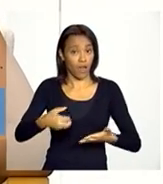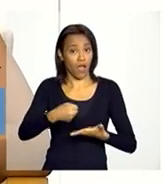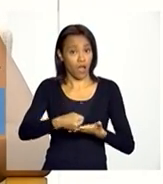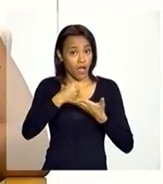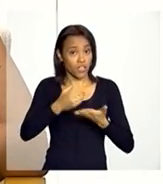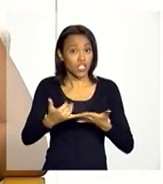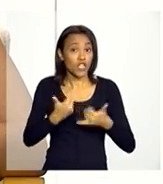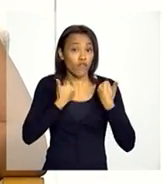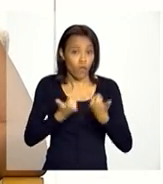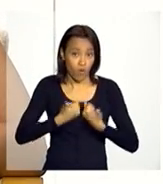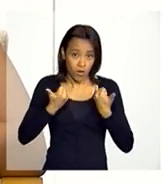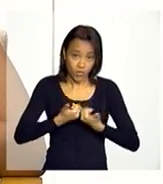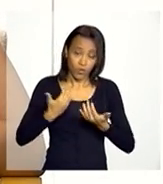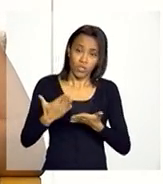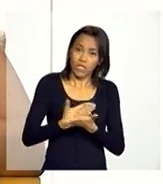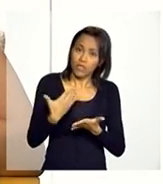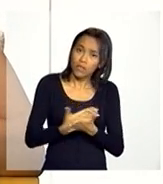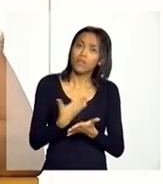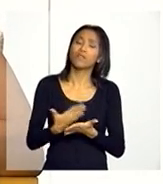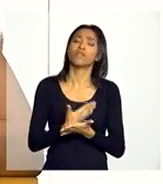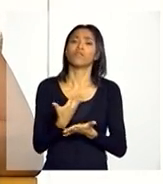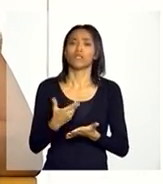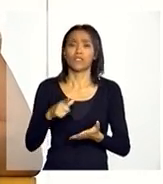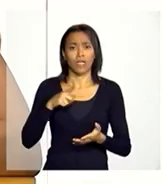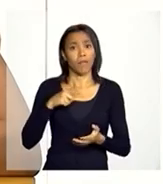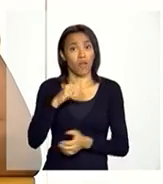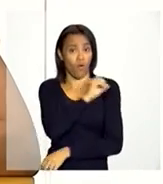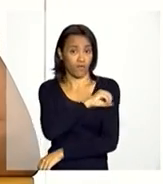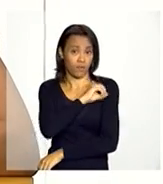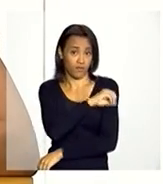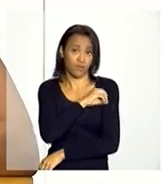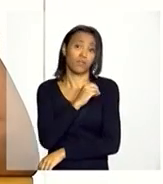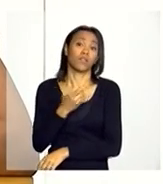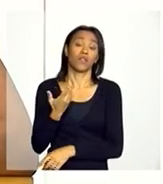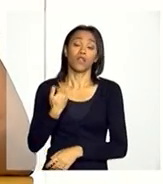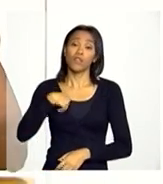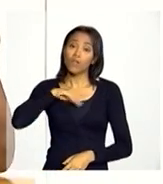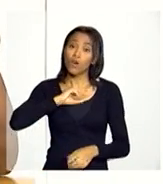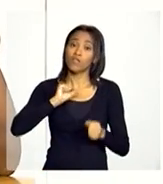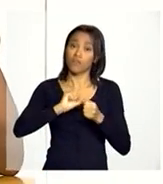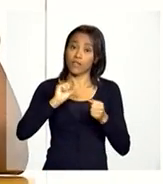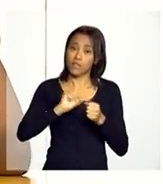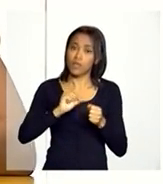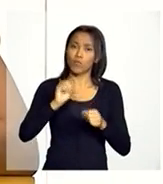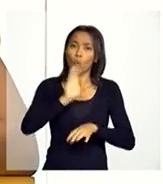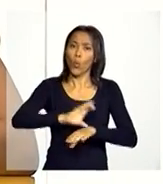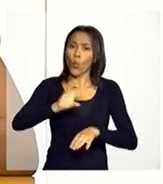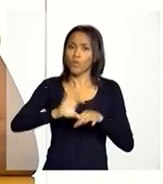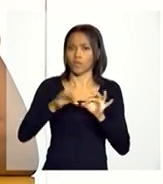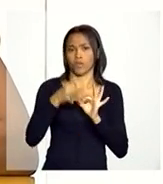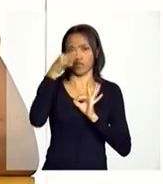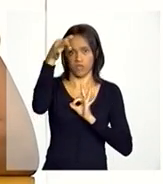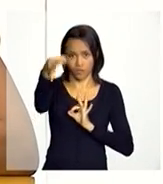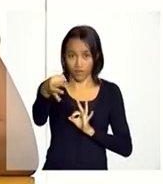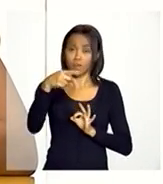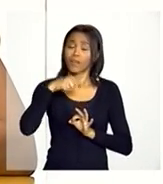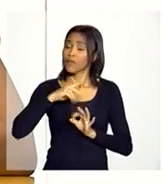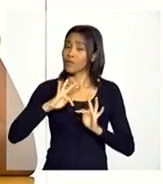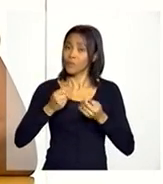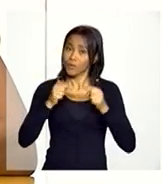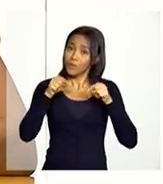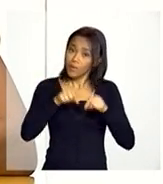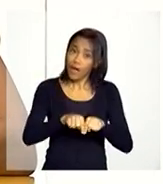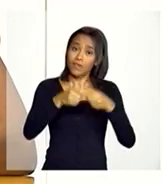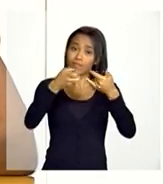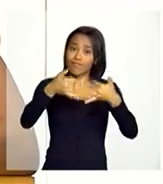técnicos com eh uma oficina ca que também nós eh realizamos essas cursos à distância né então também tem a opção lá que